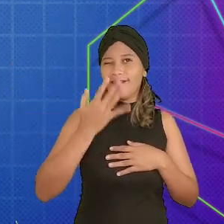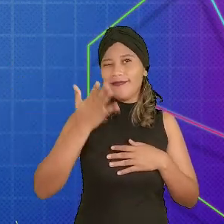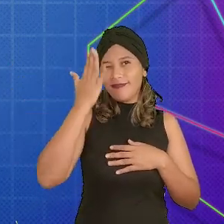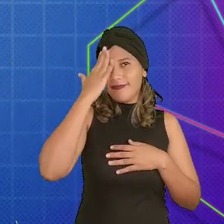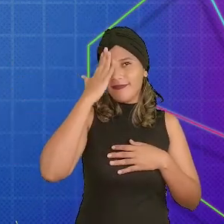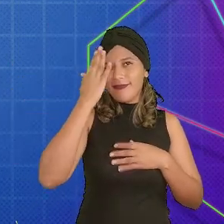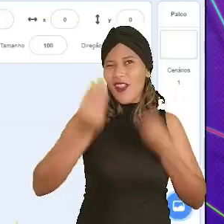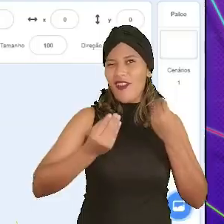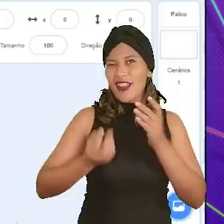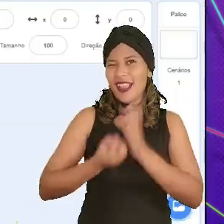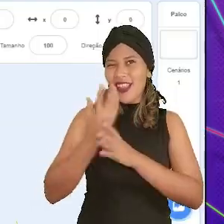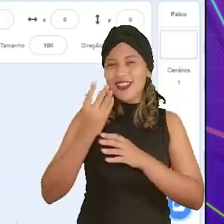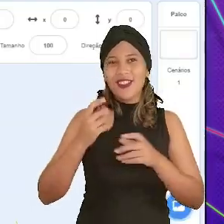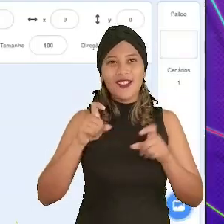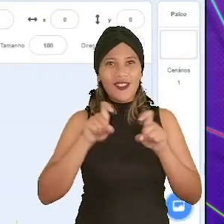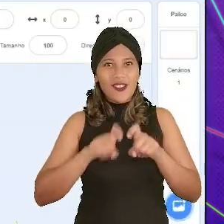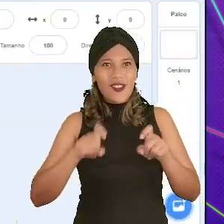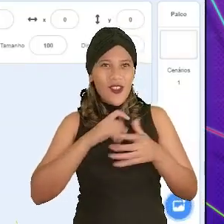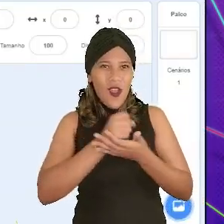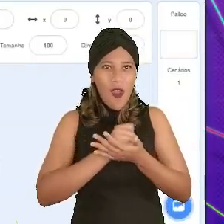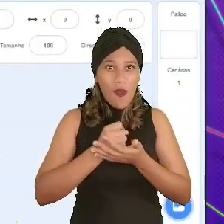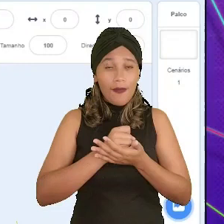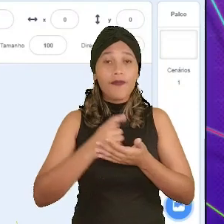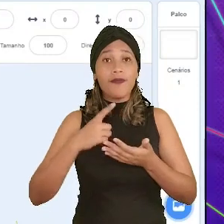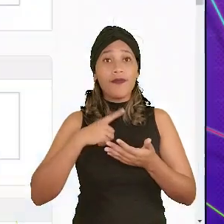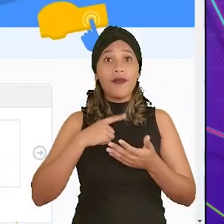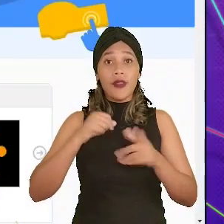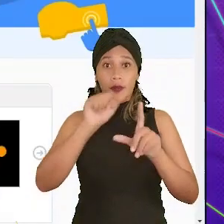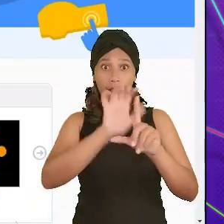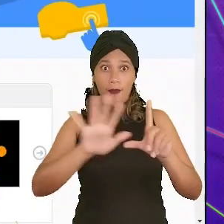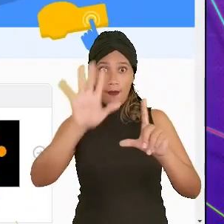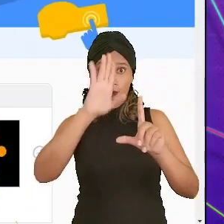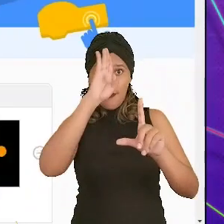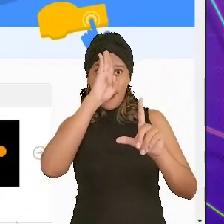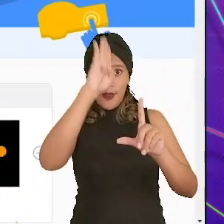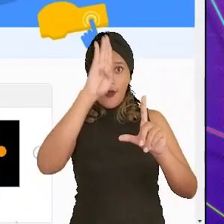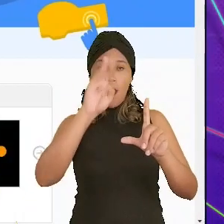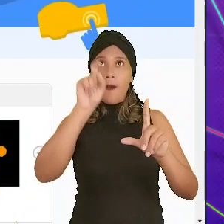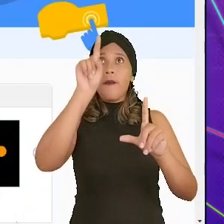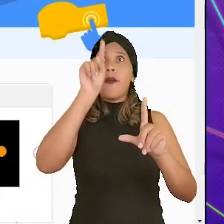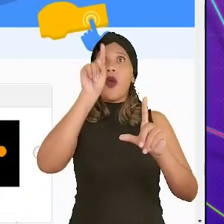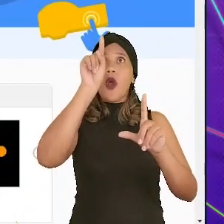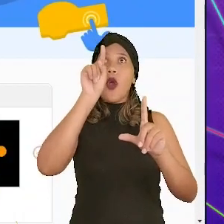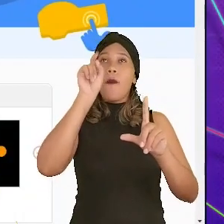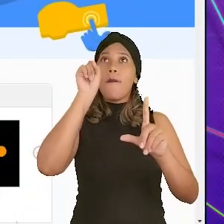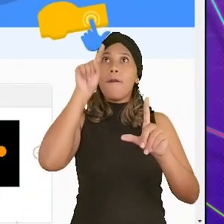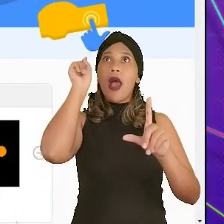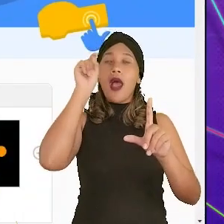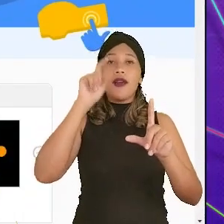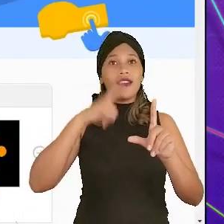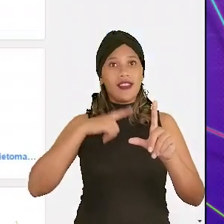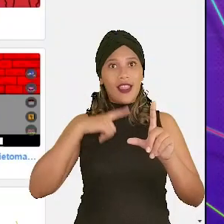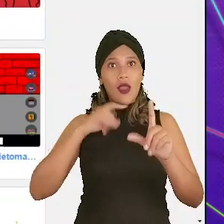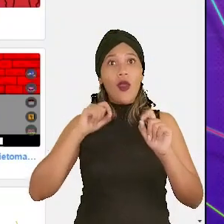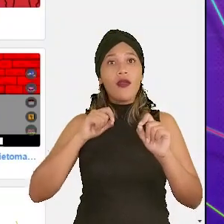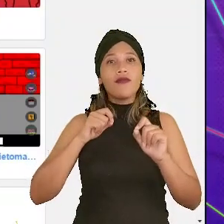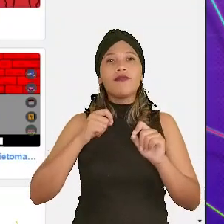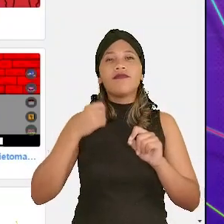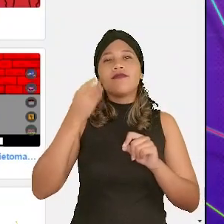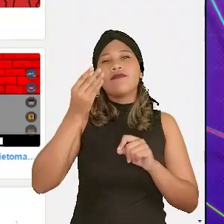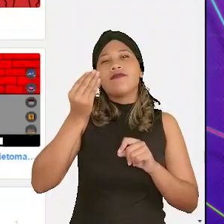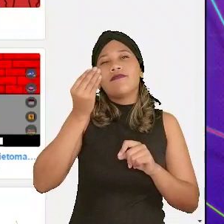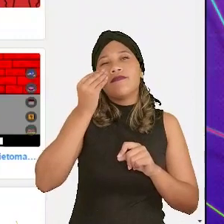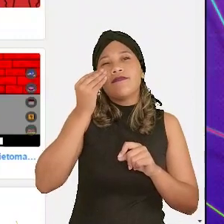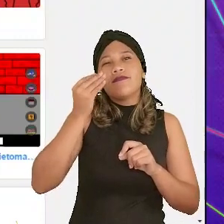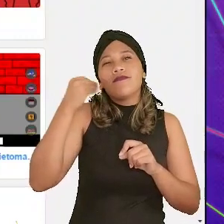importante para quem quiser criar algum jogo. No Scratch, temos na página principal a opção na barra superior, o botão